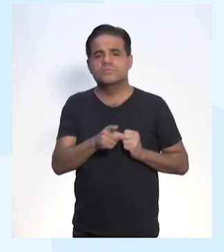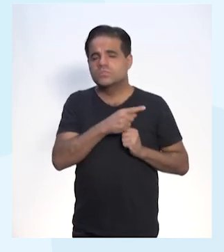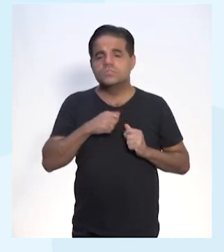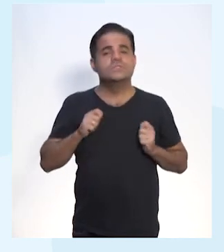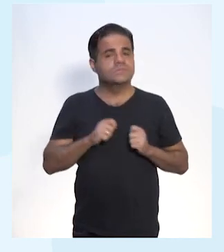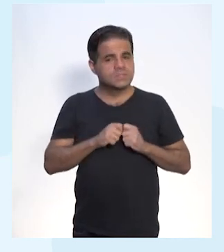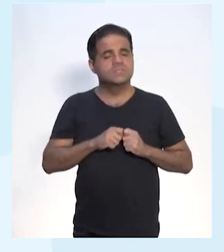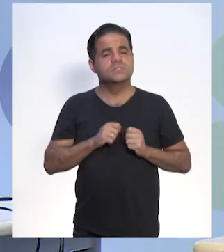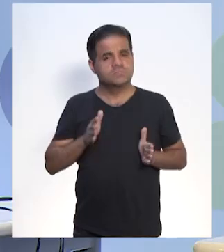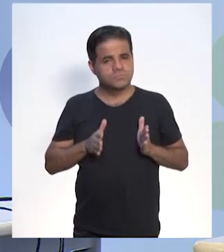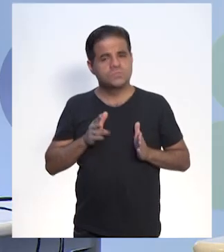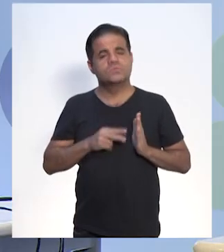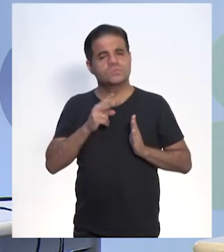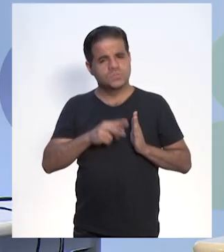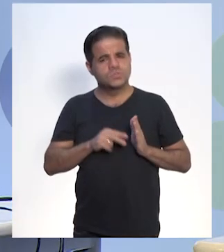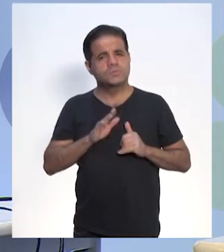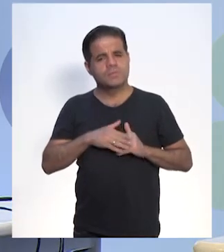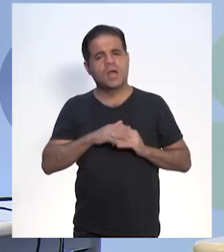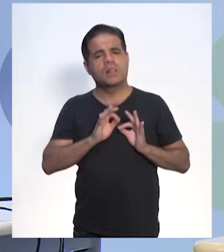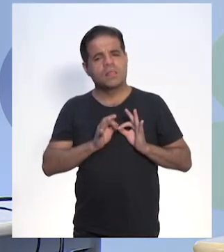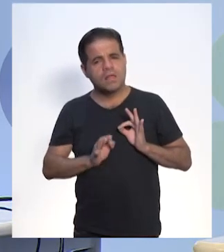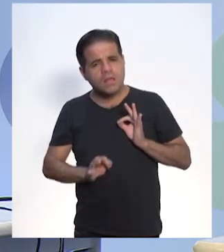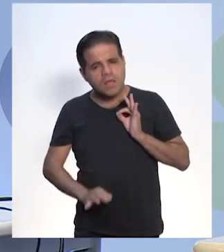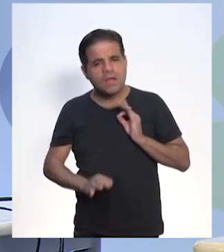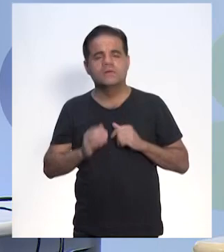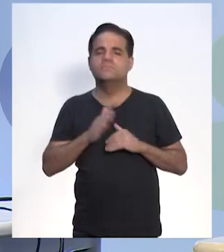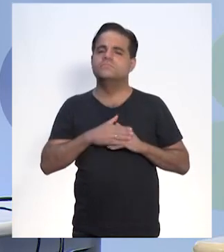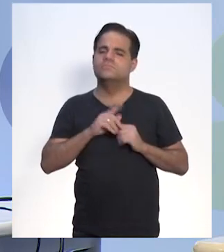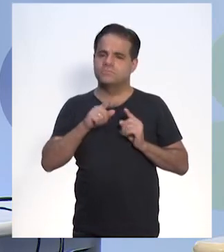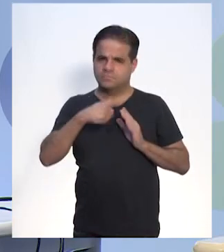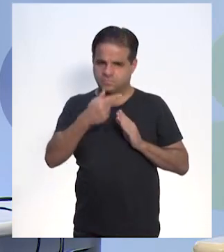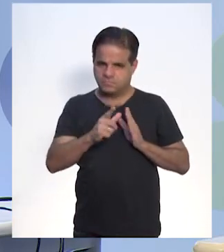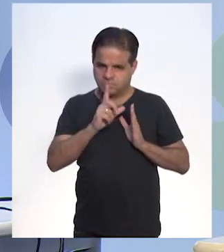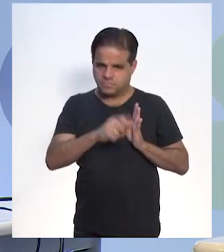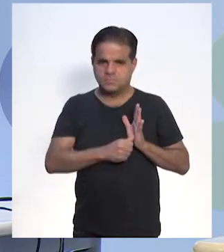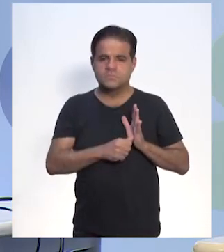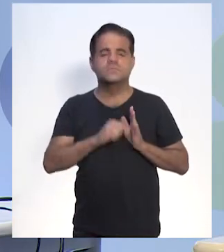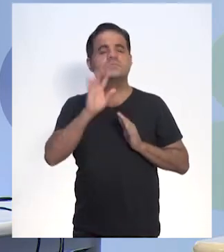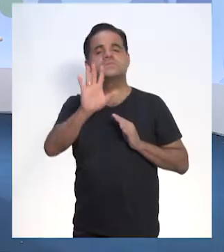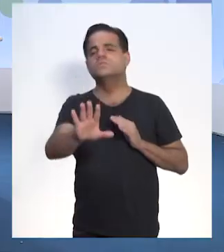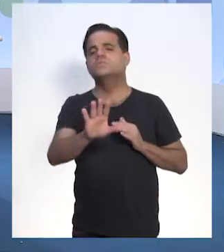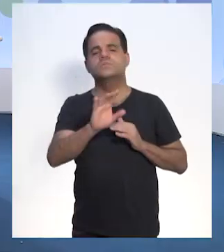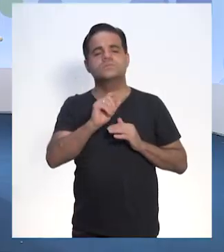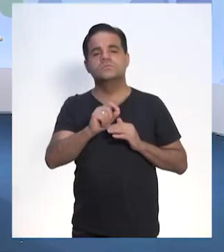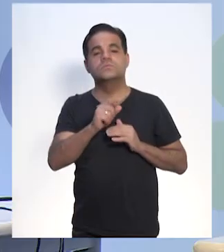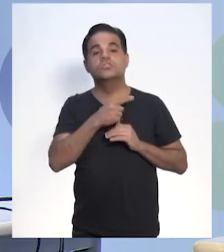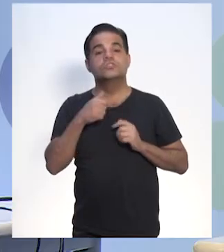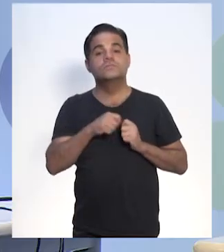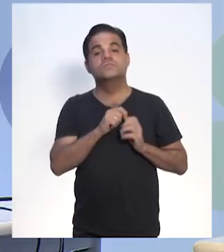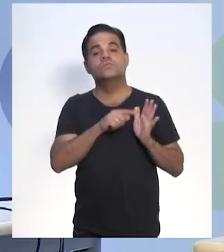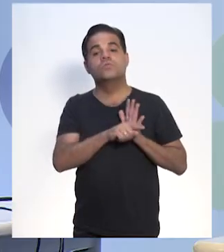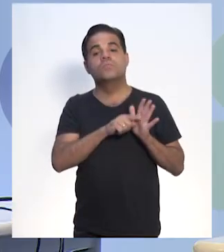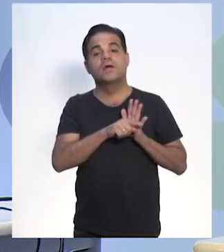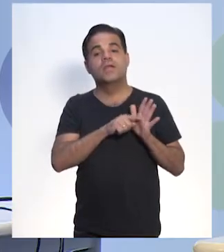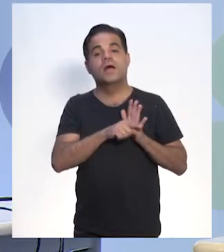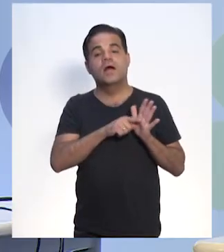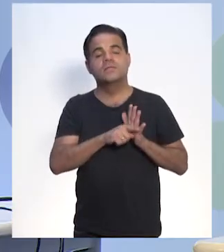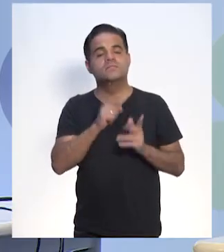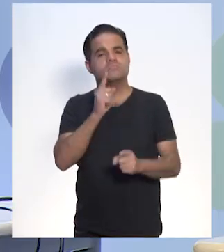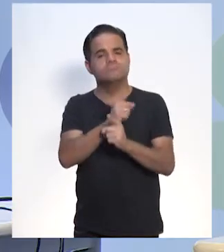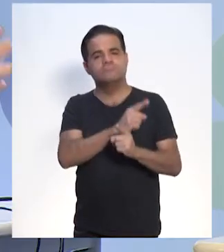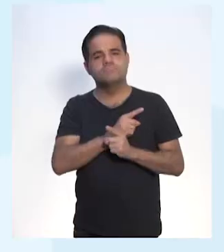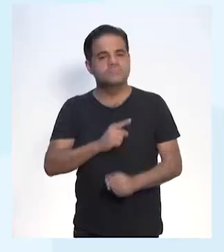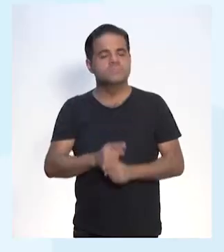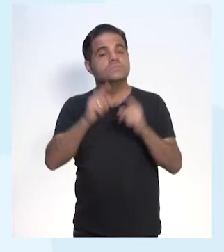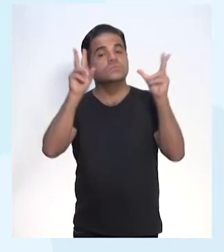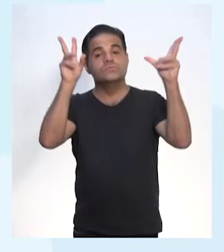leitura minuciosa do texto, minuciosa foi ótimo, porque minuciosa vocês fariam na sala de aula, né? Nós pararíamos,